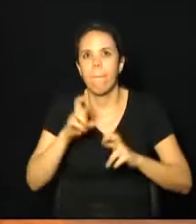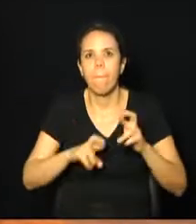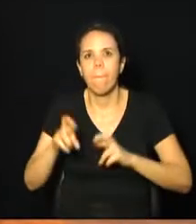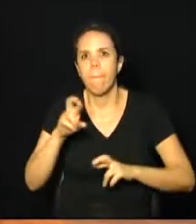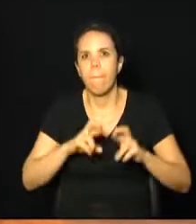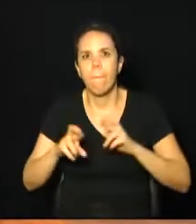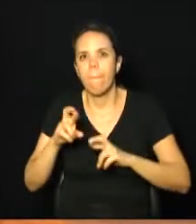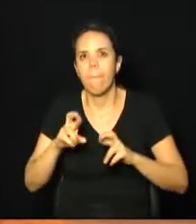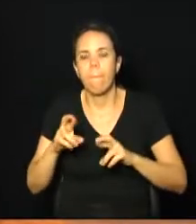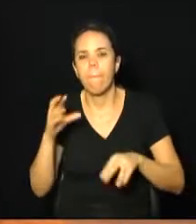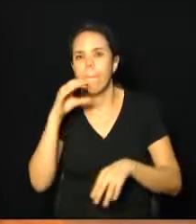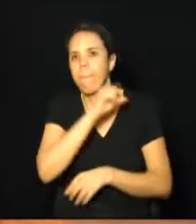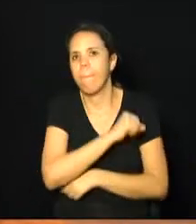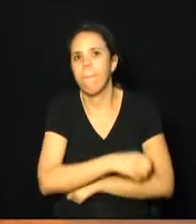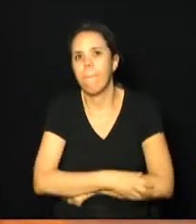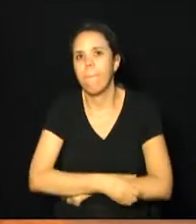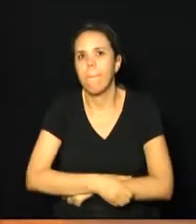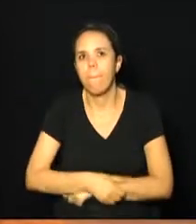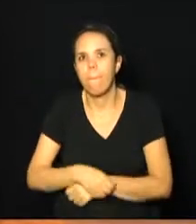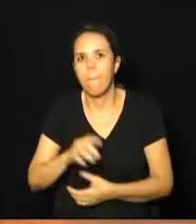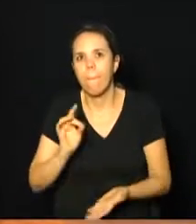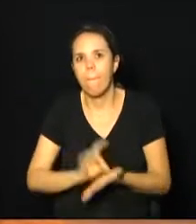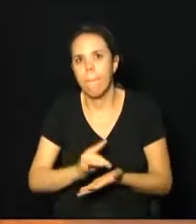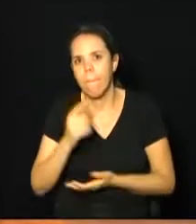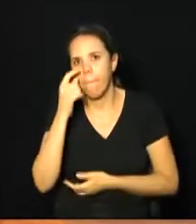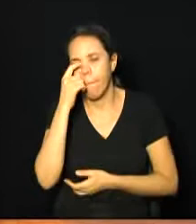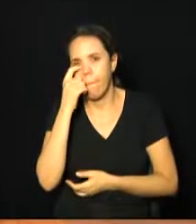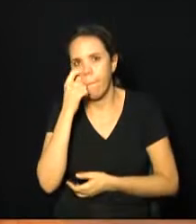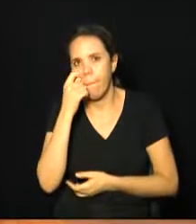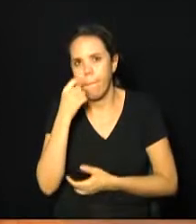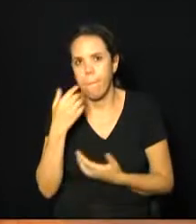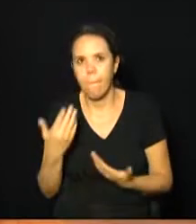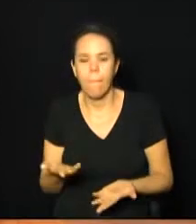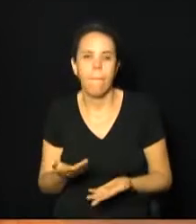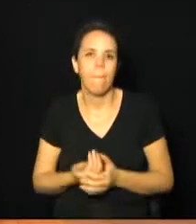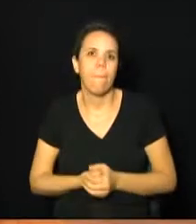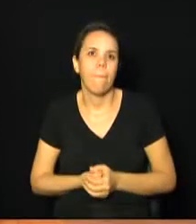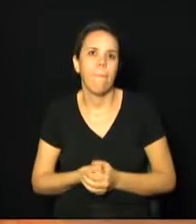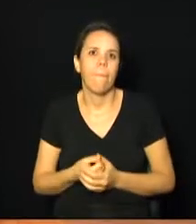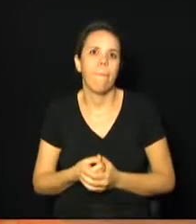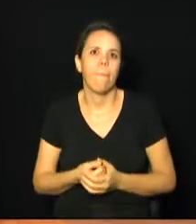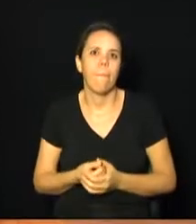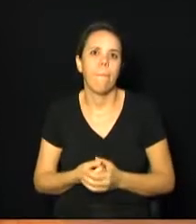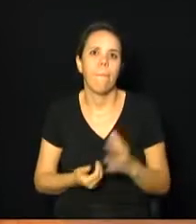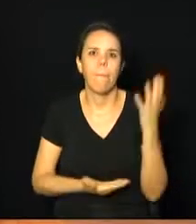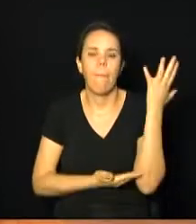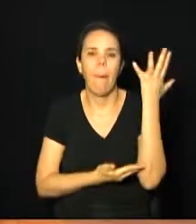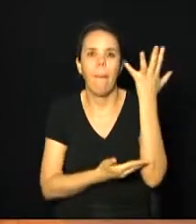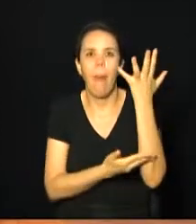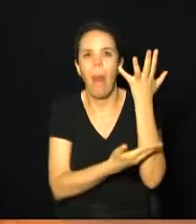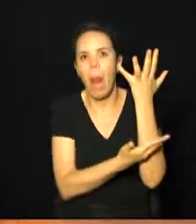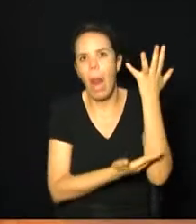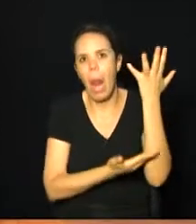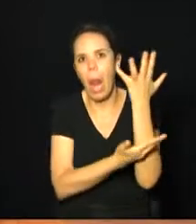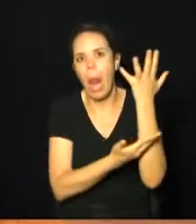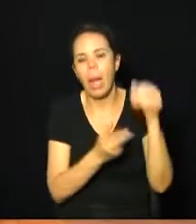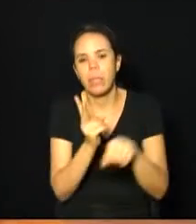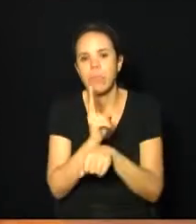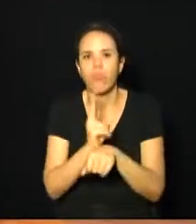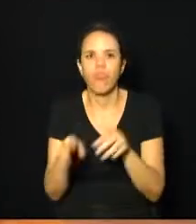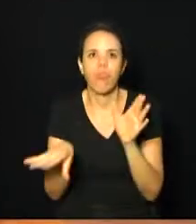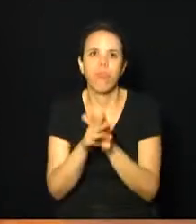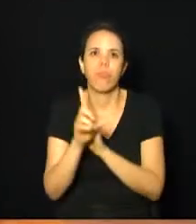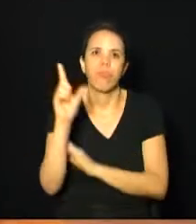porque é bem mais rápido, né? Porque realmente a gente escuta a motosserra, até a guarda às vezes chegar,